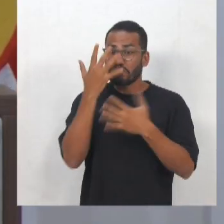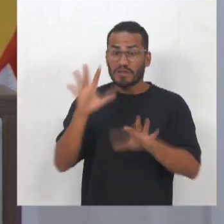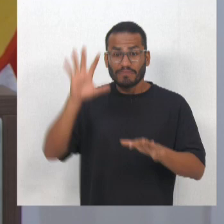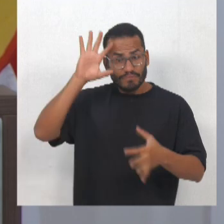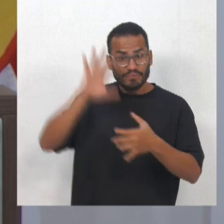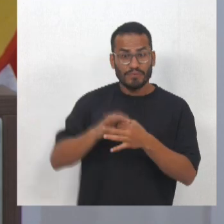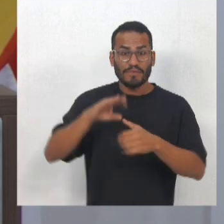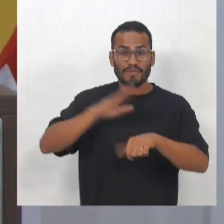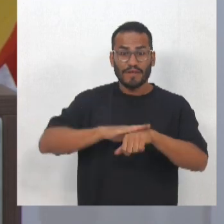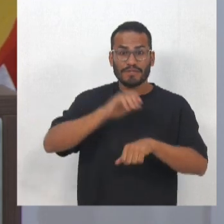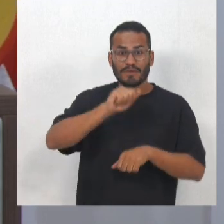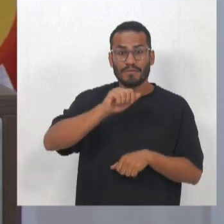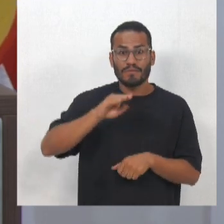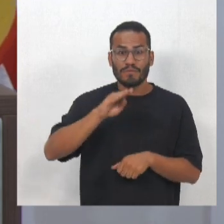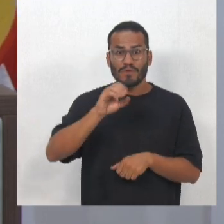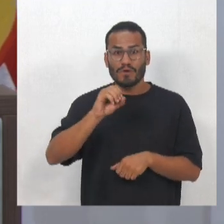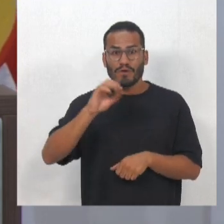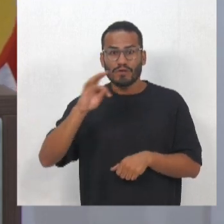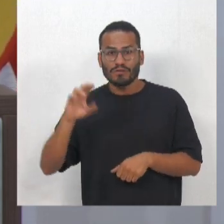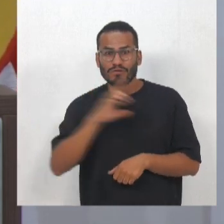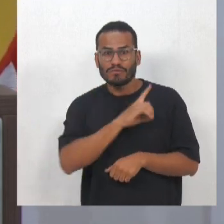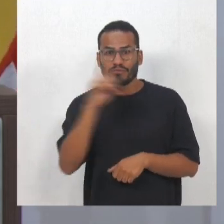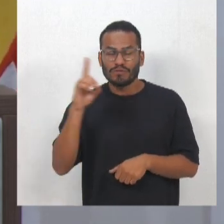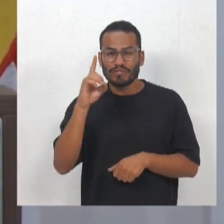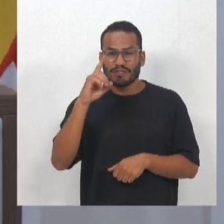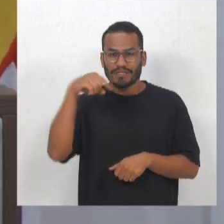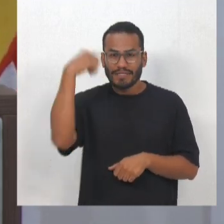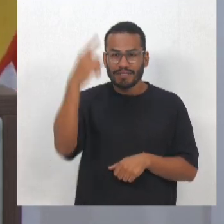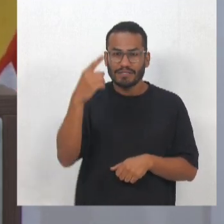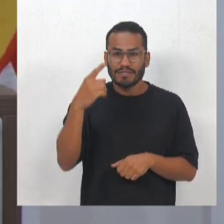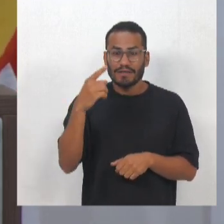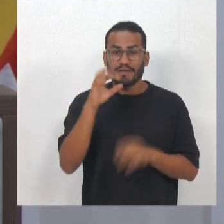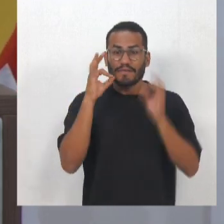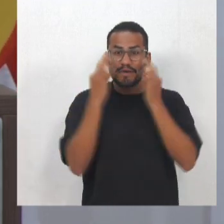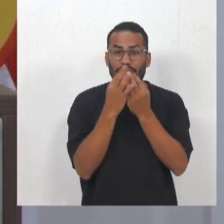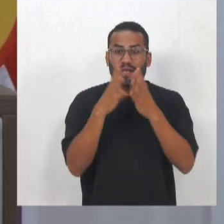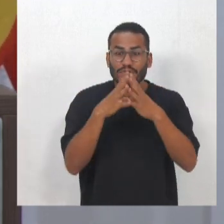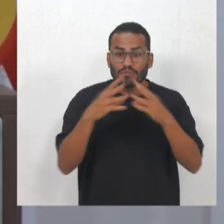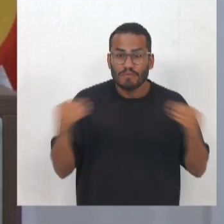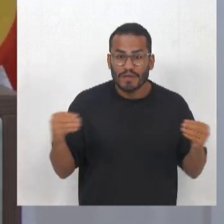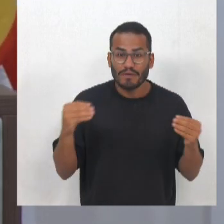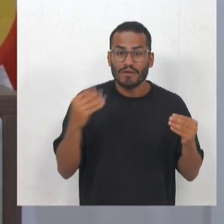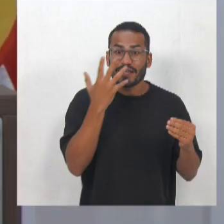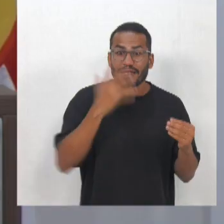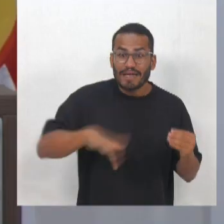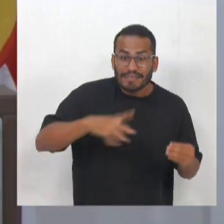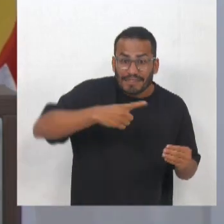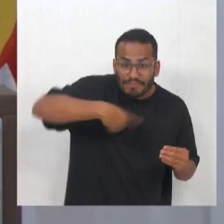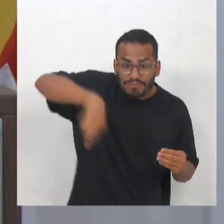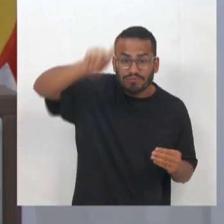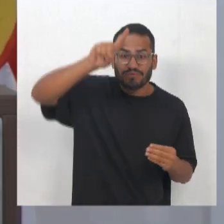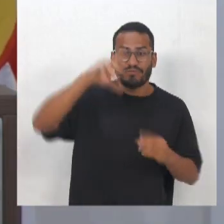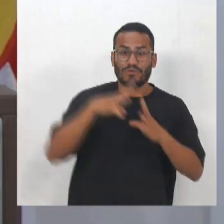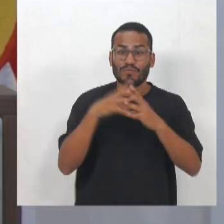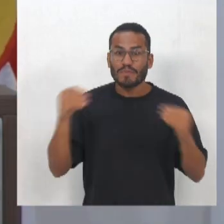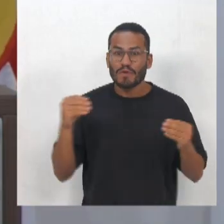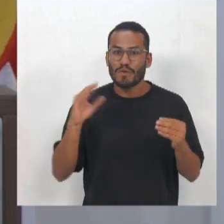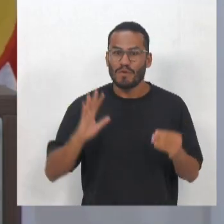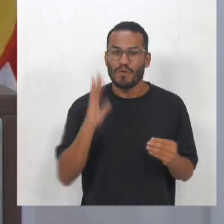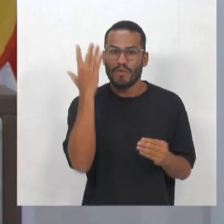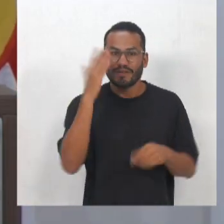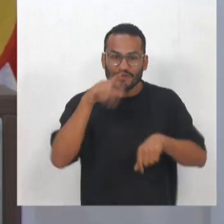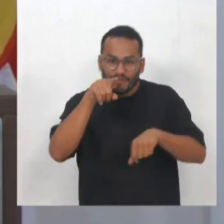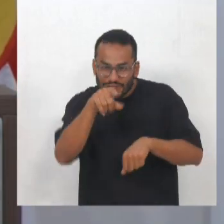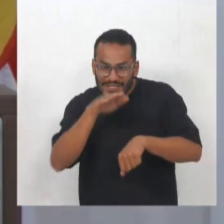que fez o ponte, chamou a família, no dia seguinte a família sumiu. Sumiu, ela foi embora, levou a criança embora. Ou seja, então quando você